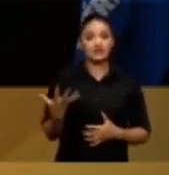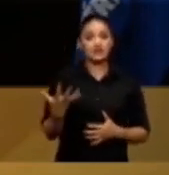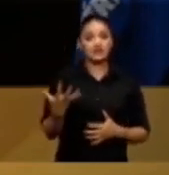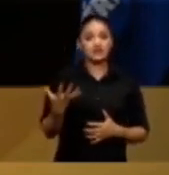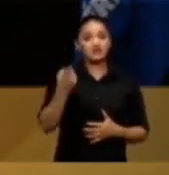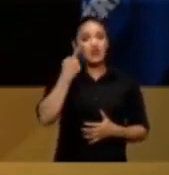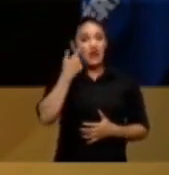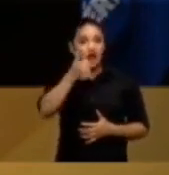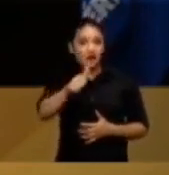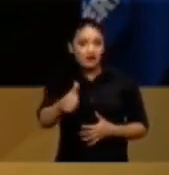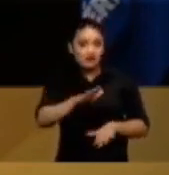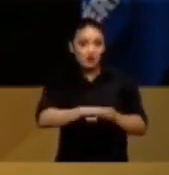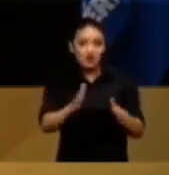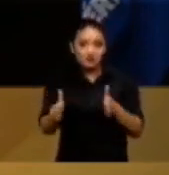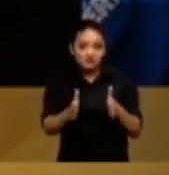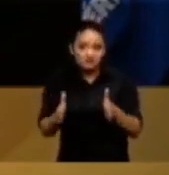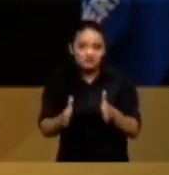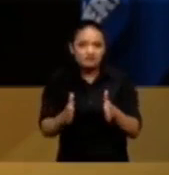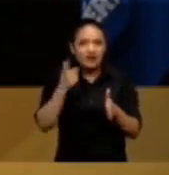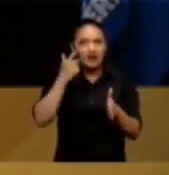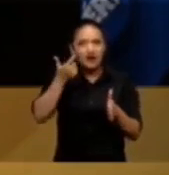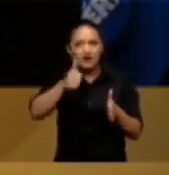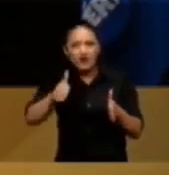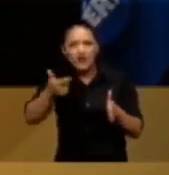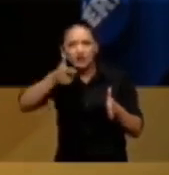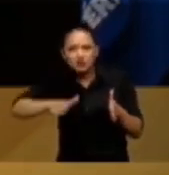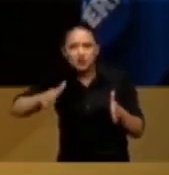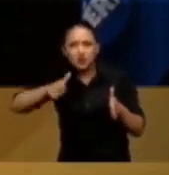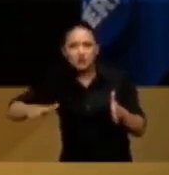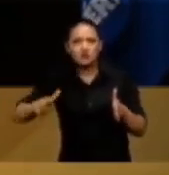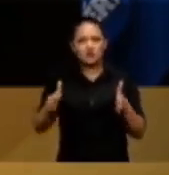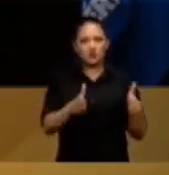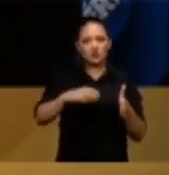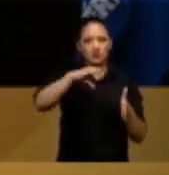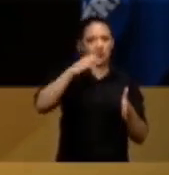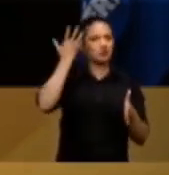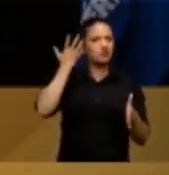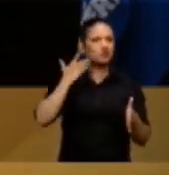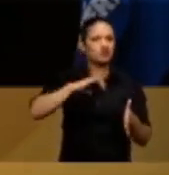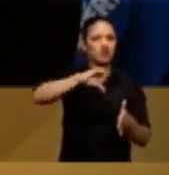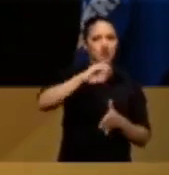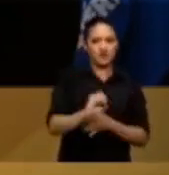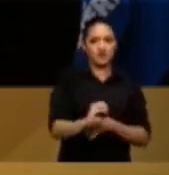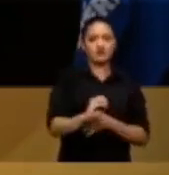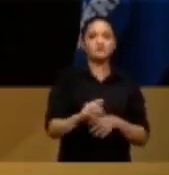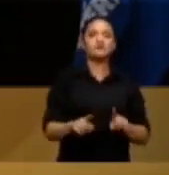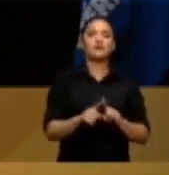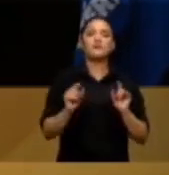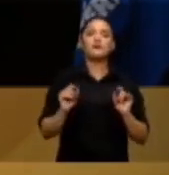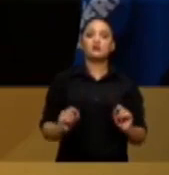revisão periódica, do mesmo modo que a voz e a vez hão de ser